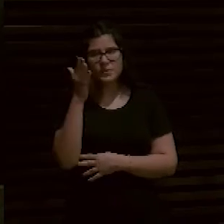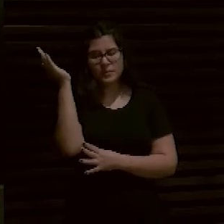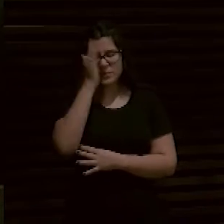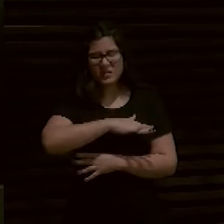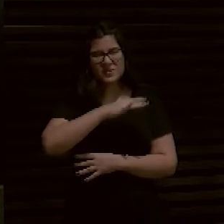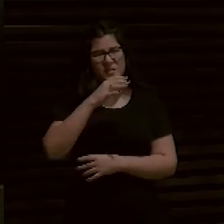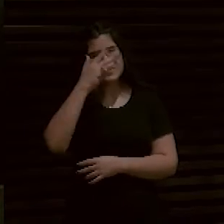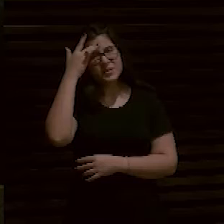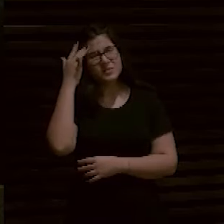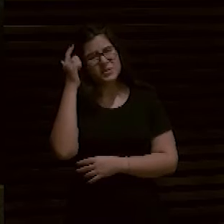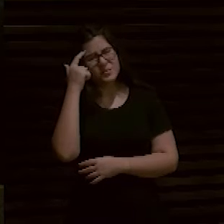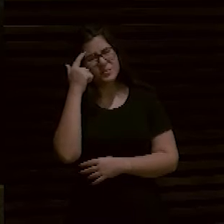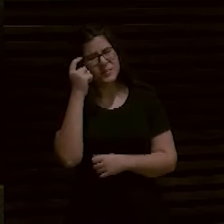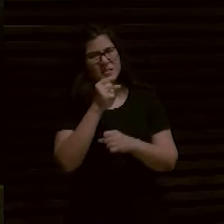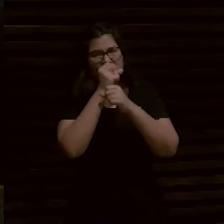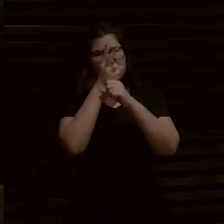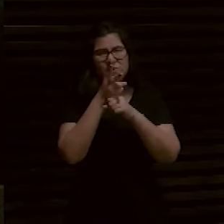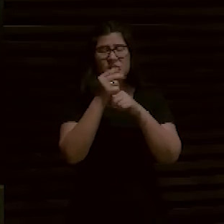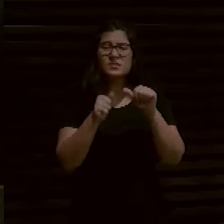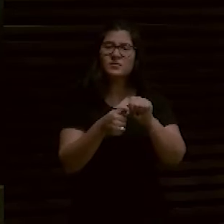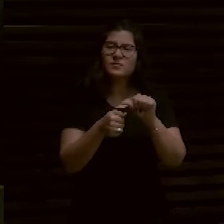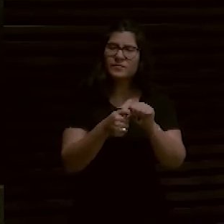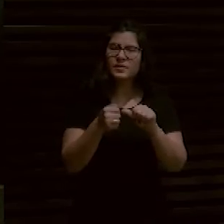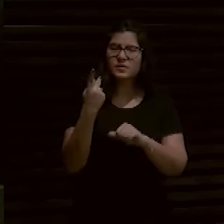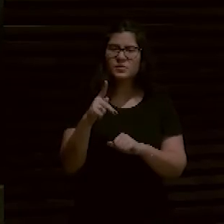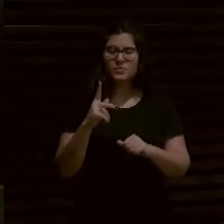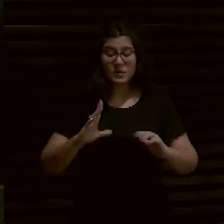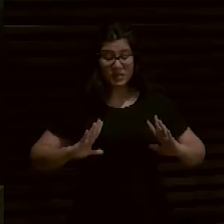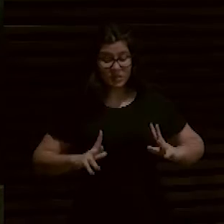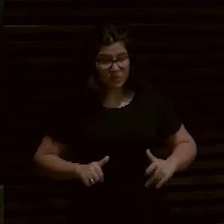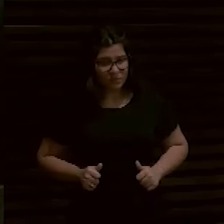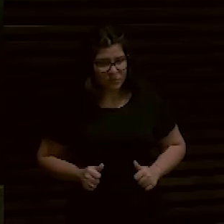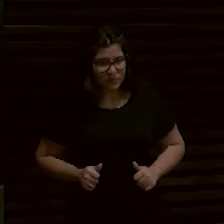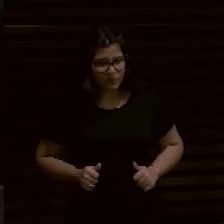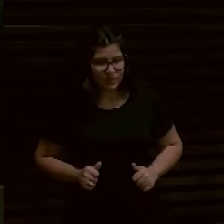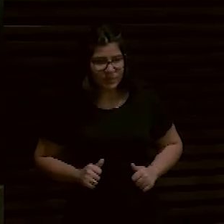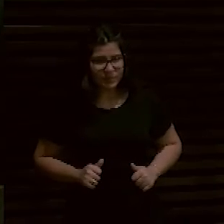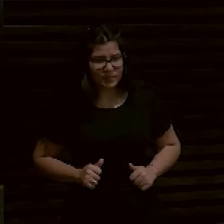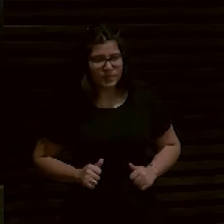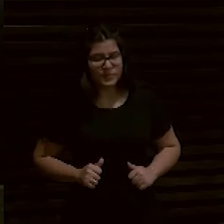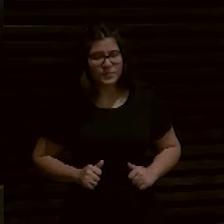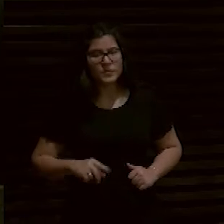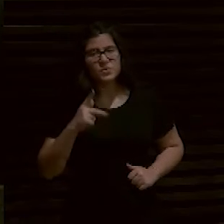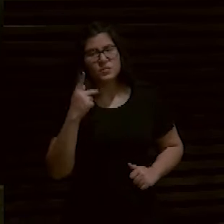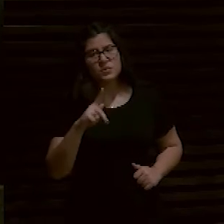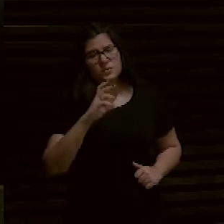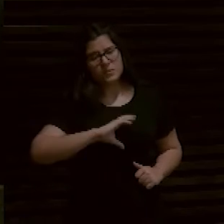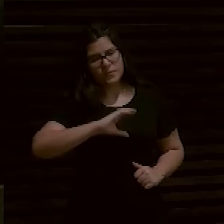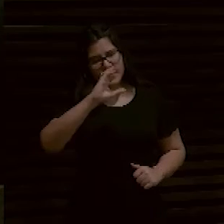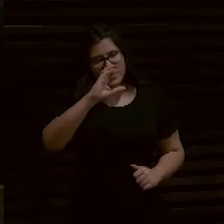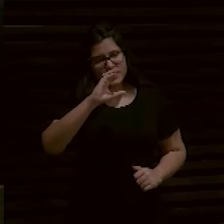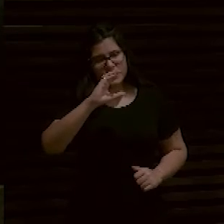que é forte e faz da sua carne, do seu braço mortal, a sua